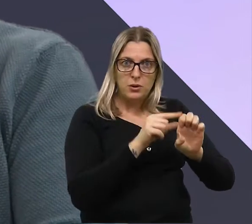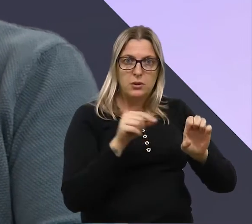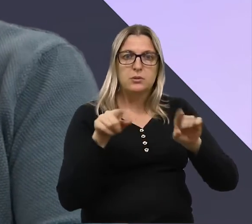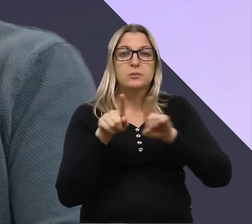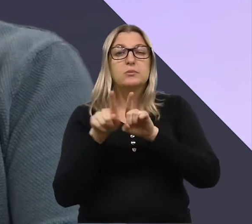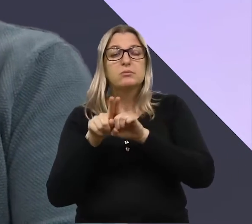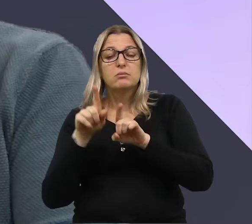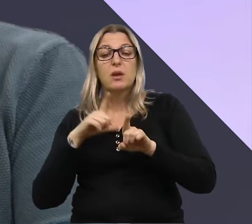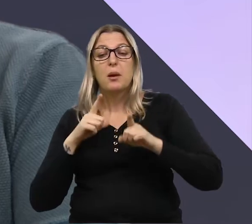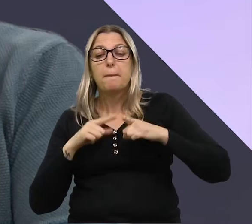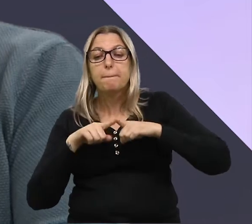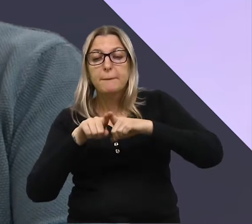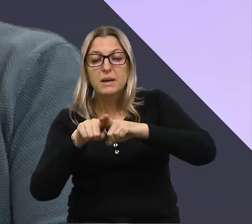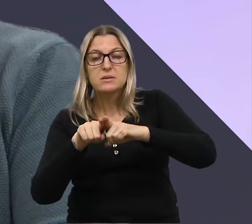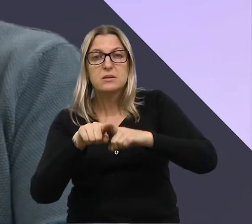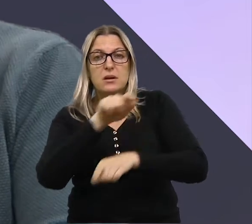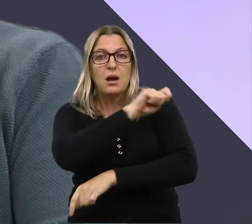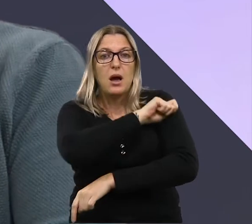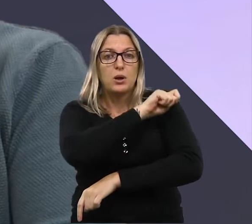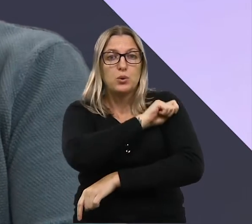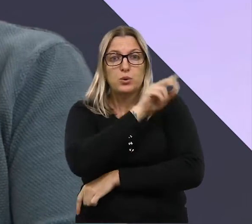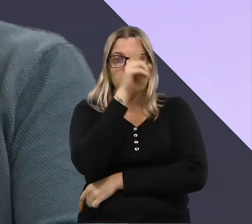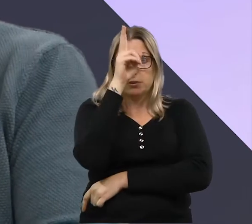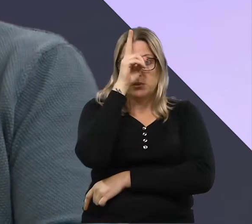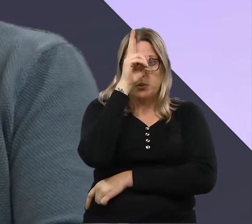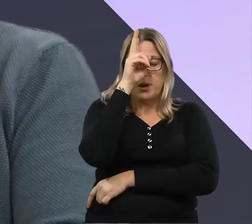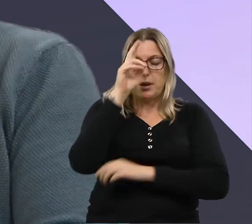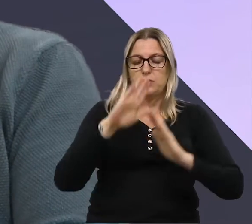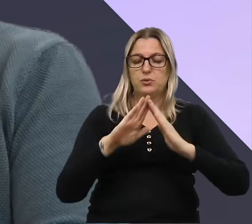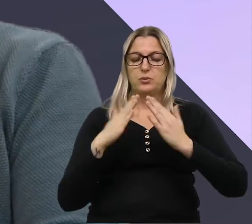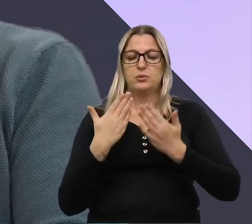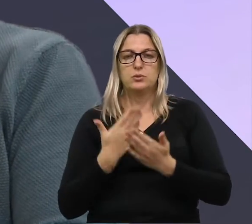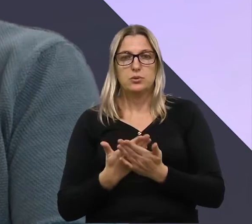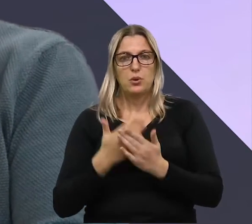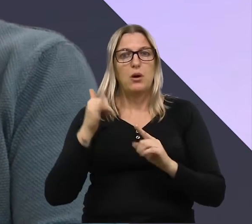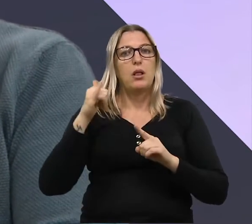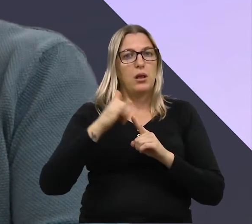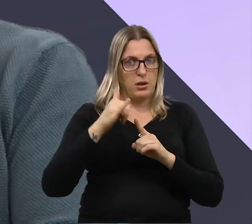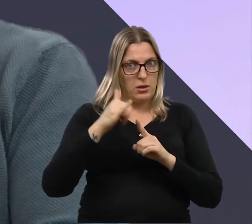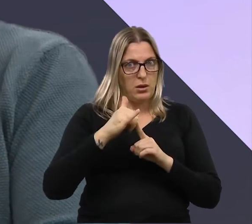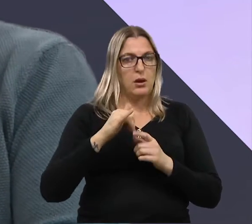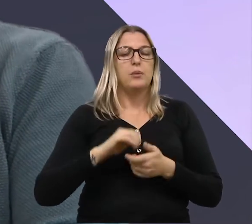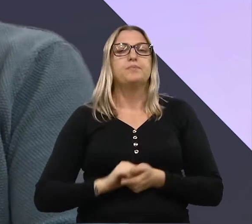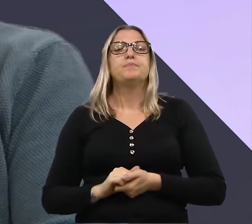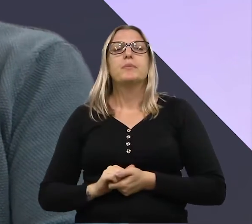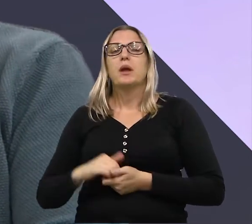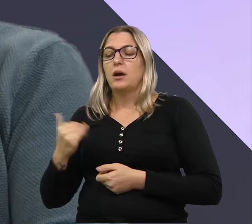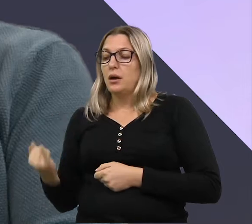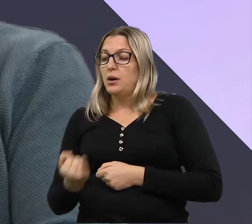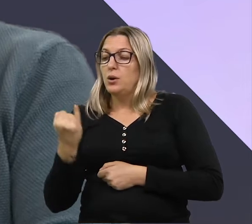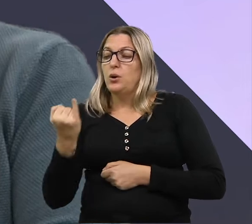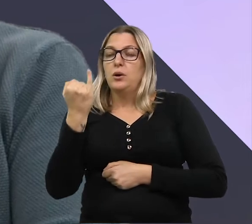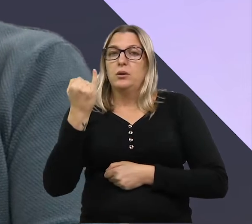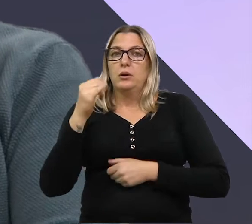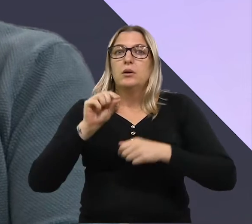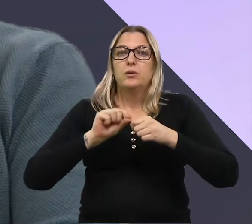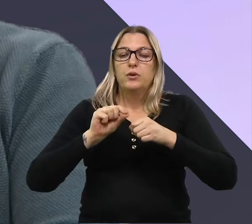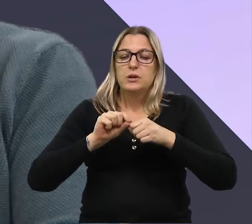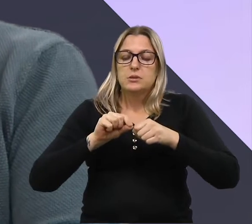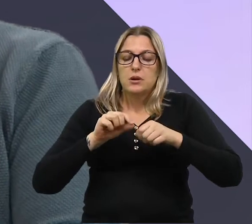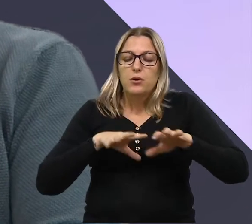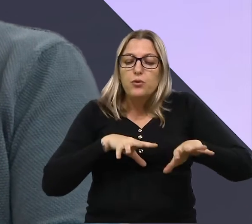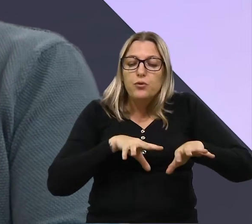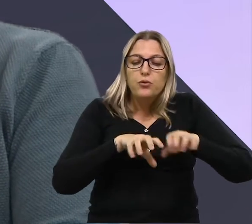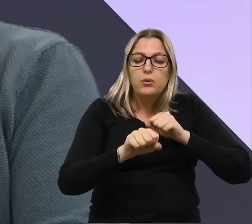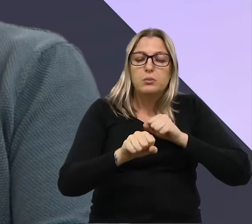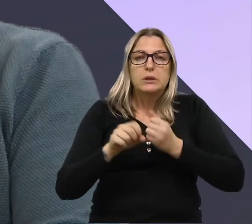ensino médio também que isso é importante também já buscar eles lá no início já fazer uma formação Nem mordi a gente pensa